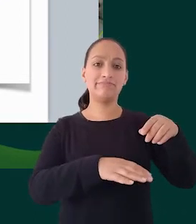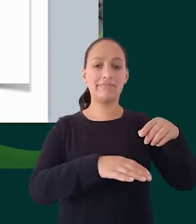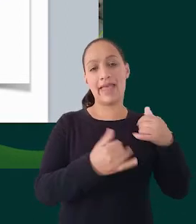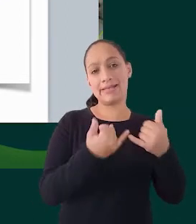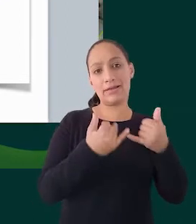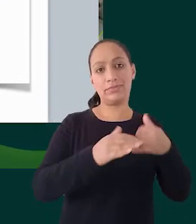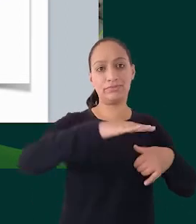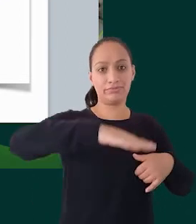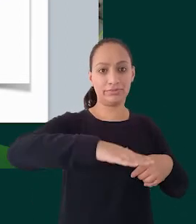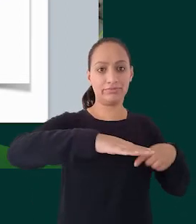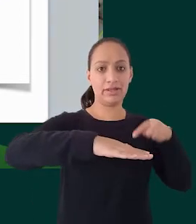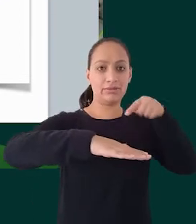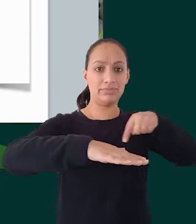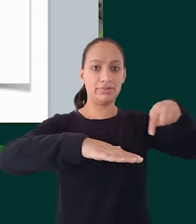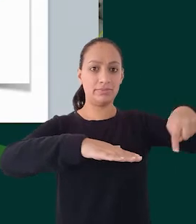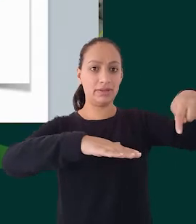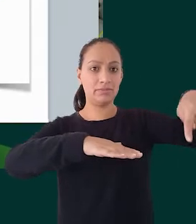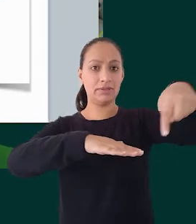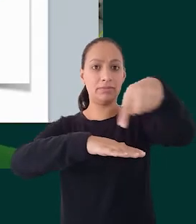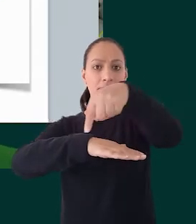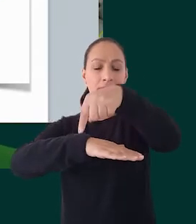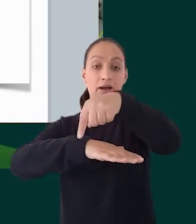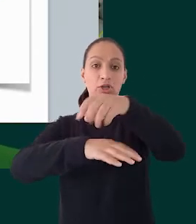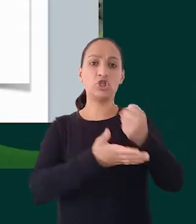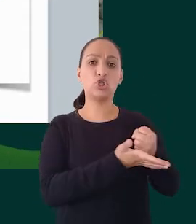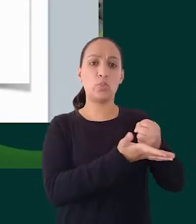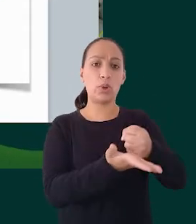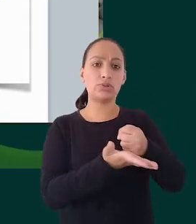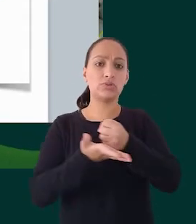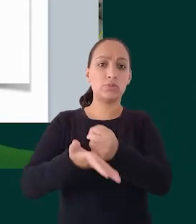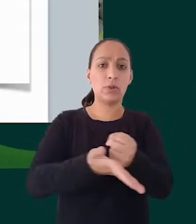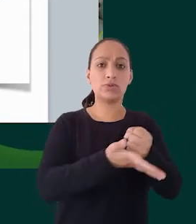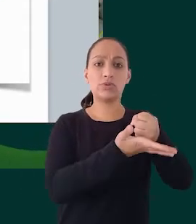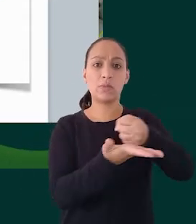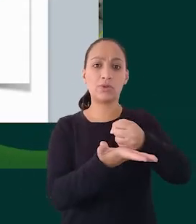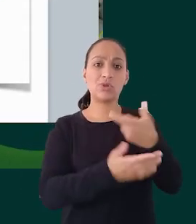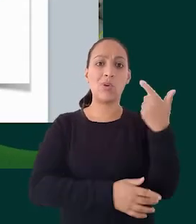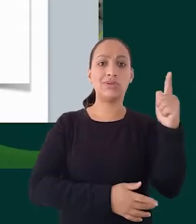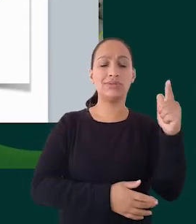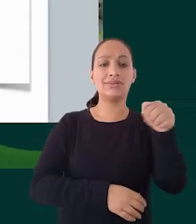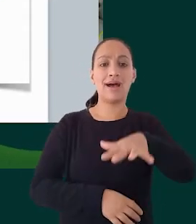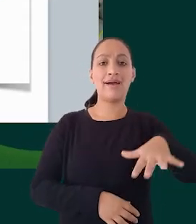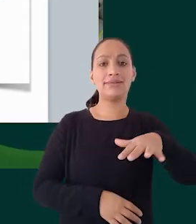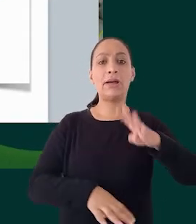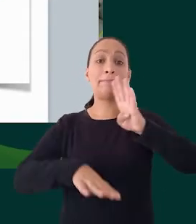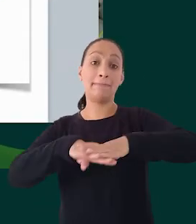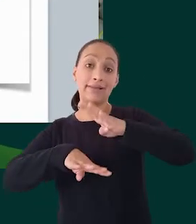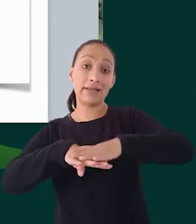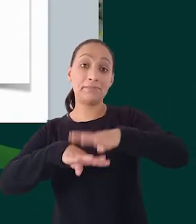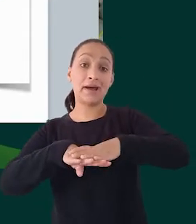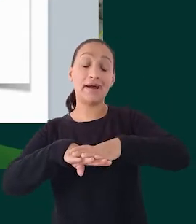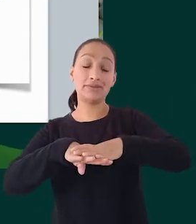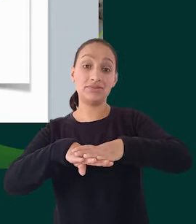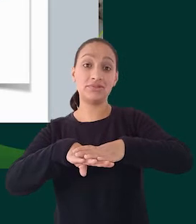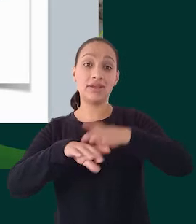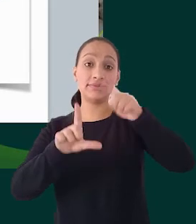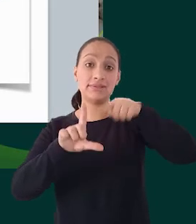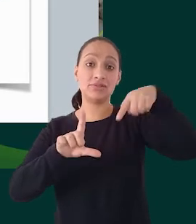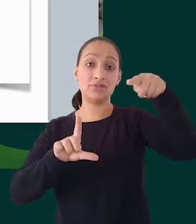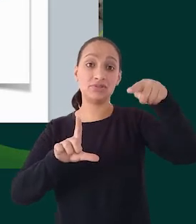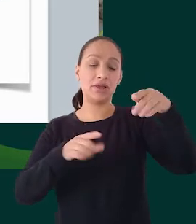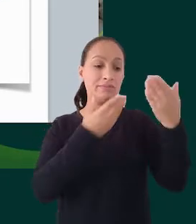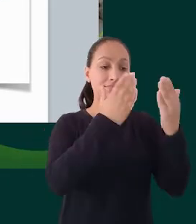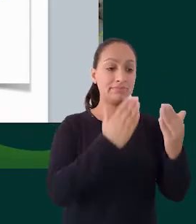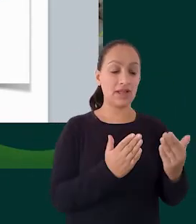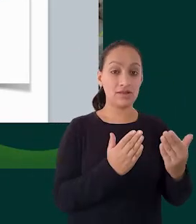do suporte de outras áreas extremamente importantes, como matemática e estatística, machine learning, que é